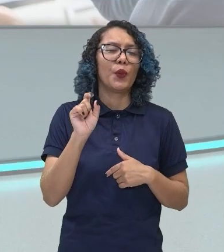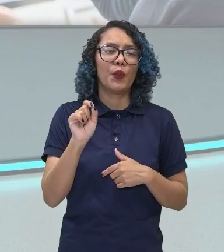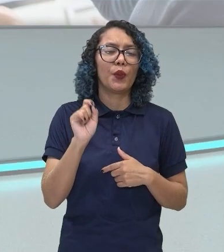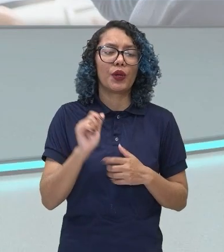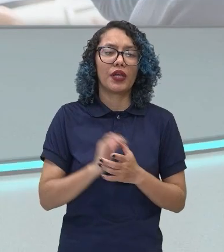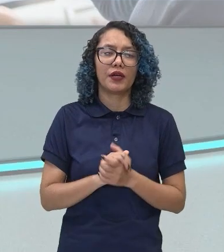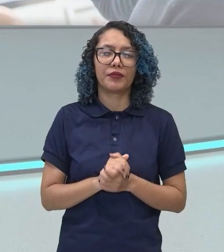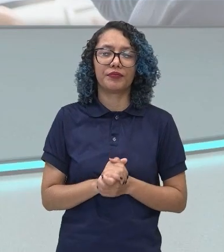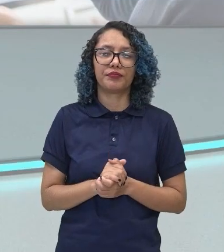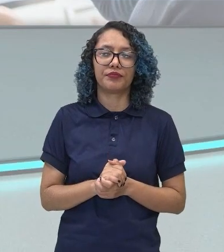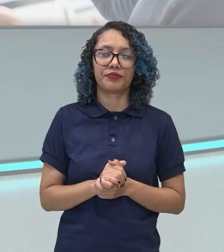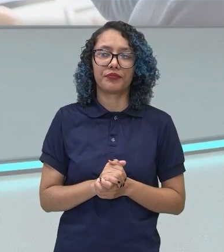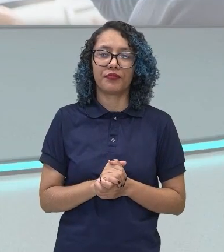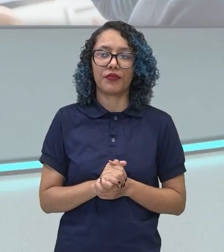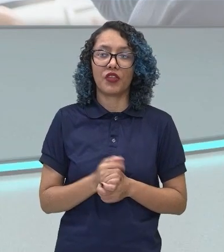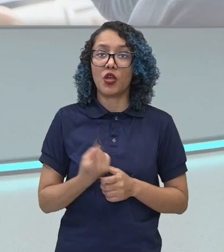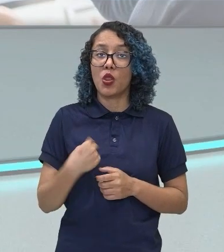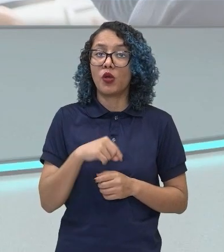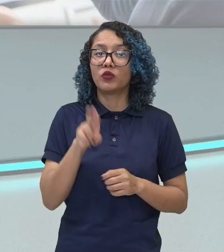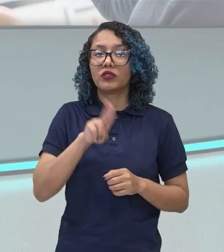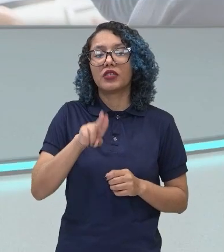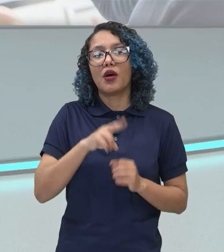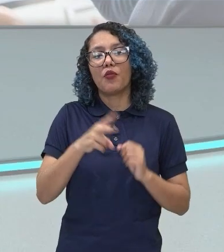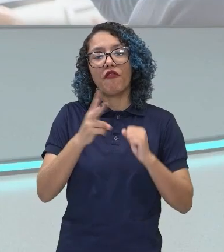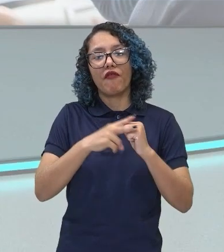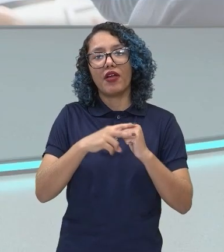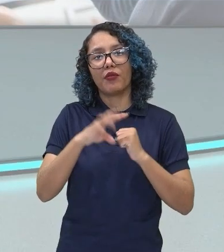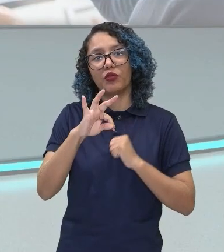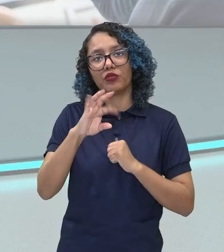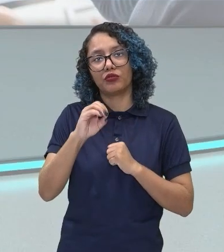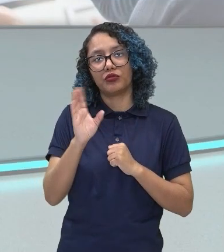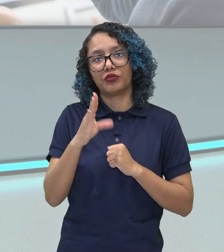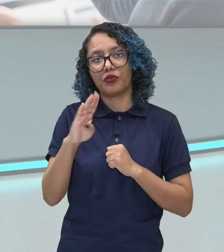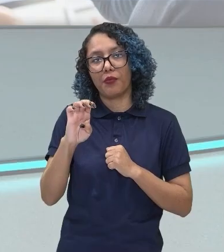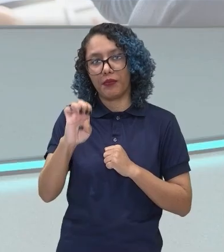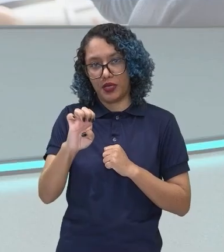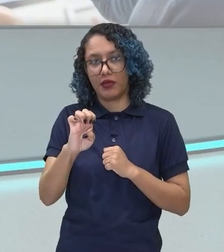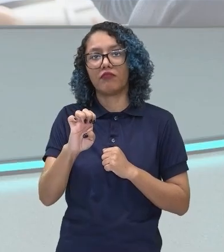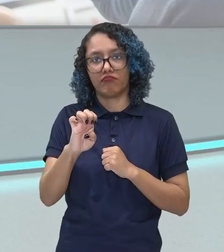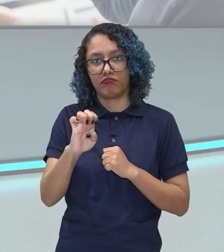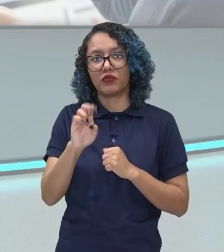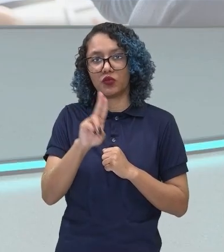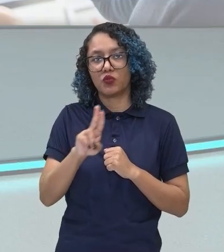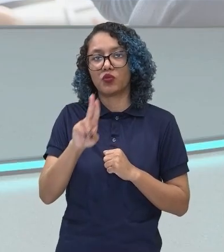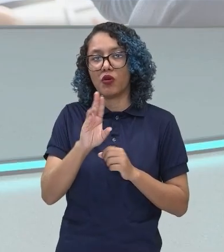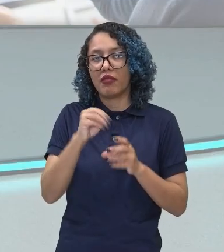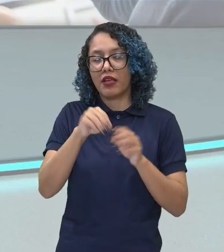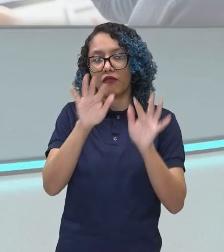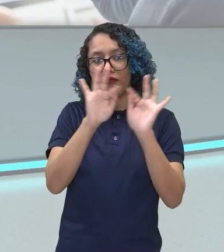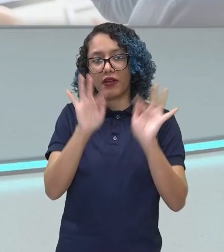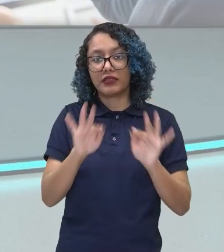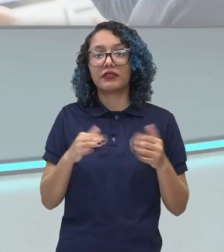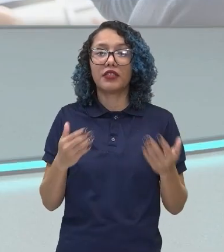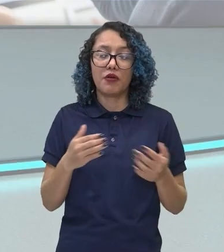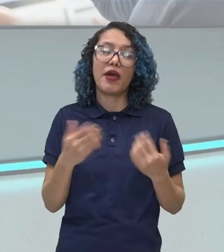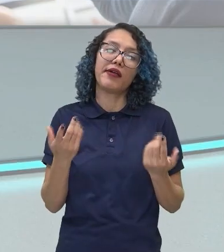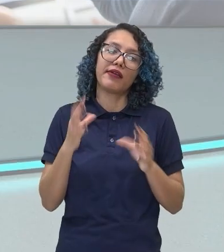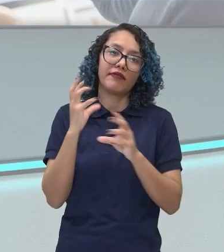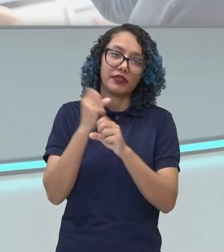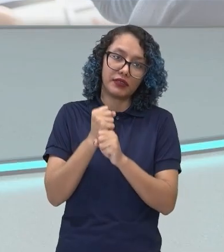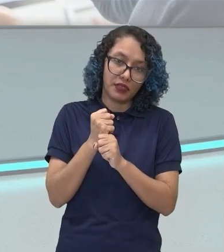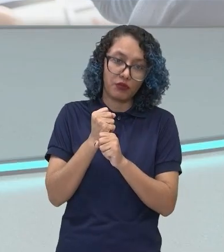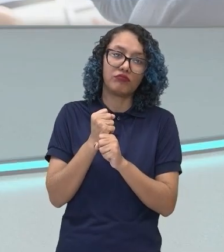nós trouxemos ali o verbo to be sendo utilizado ali conjugado. Isso é o tema da nossa aula, né, uma revisão